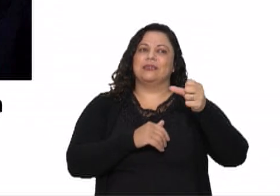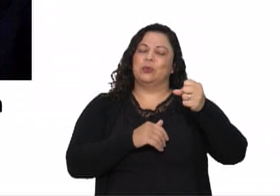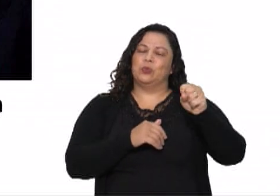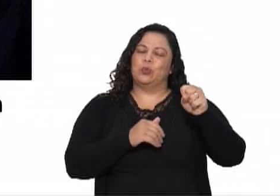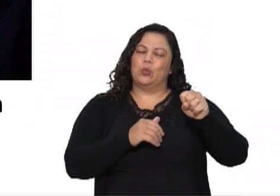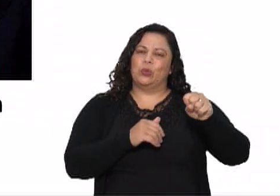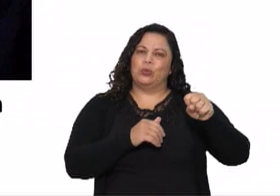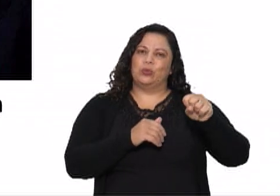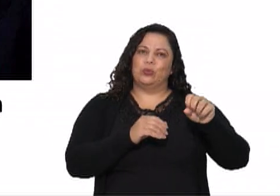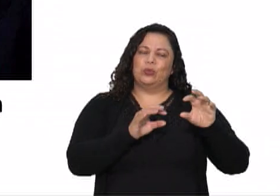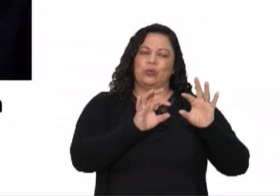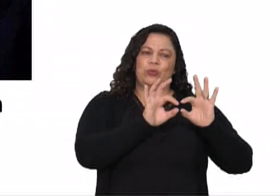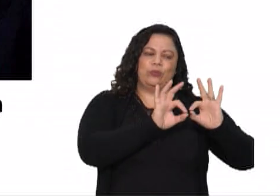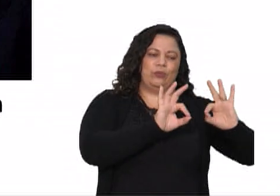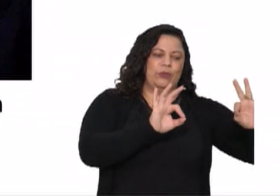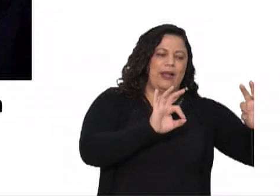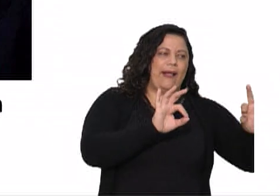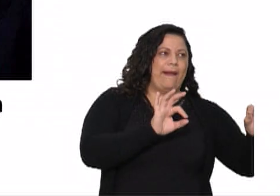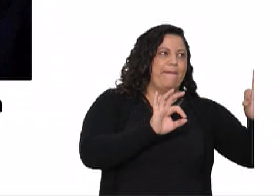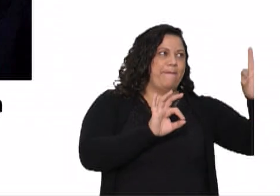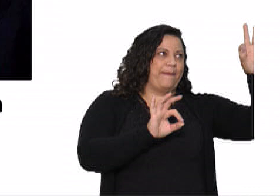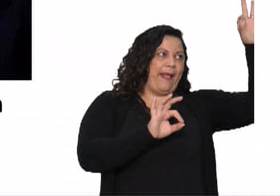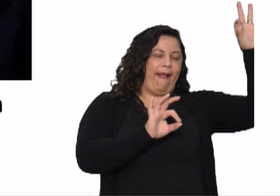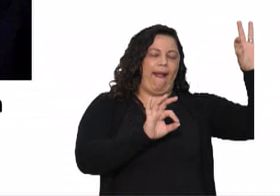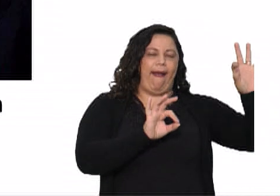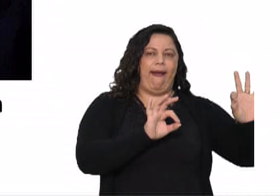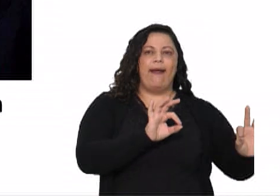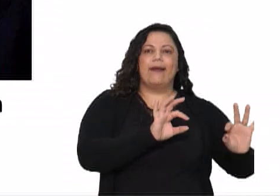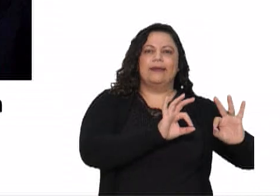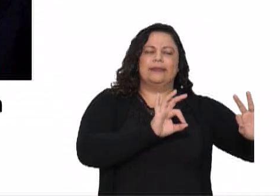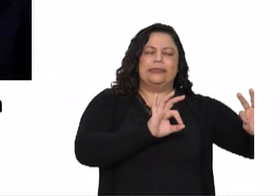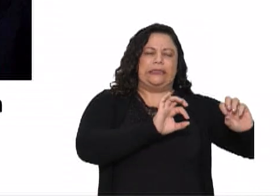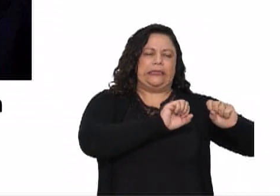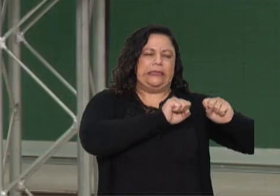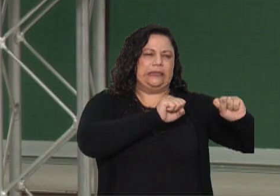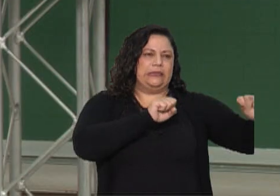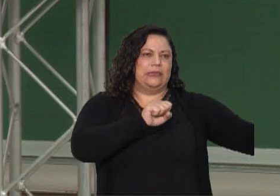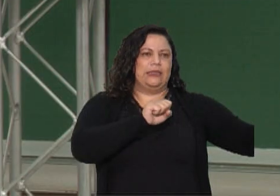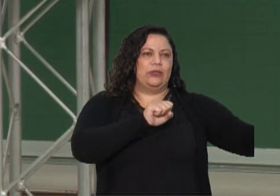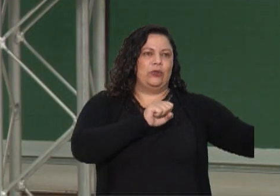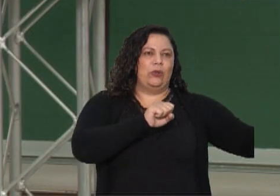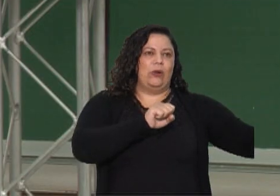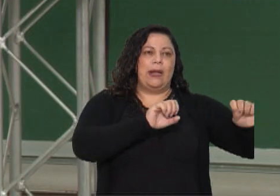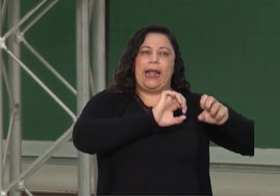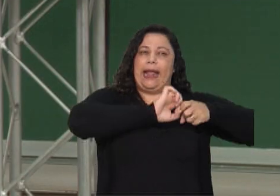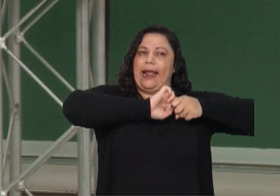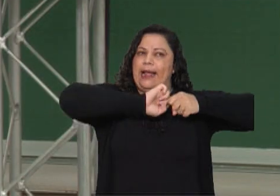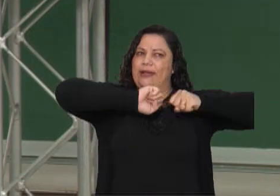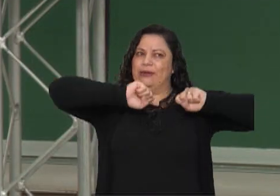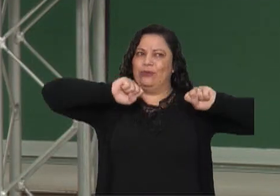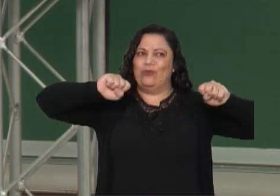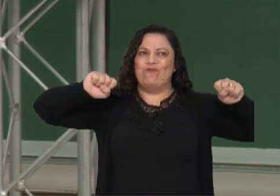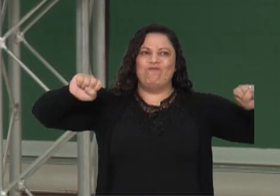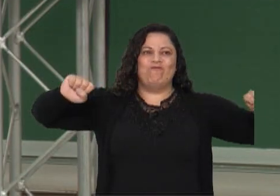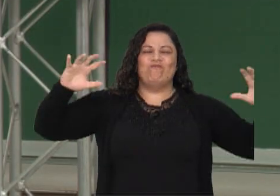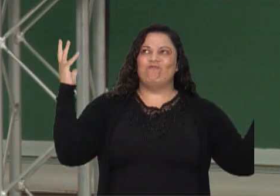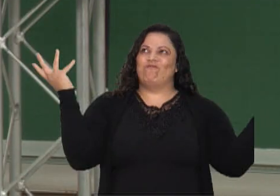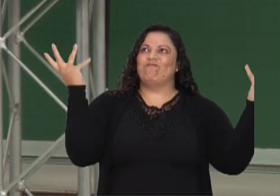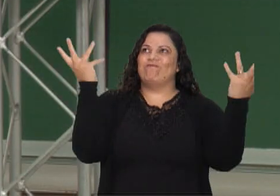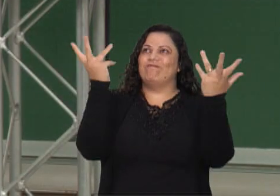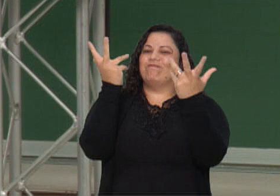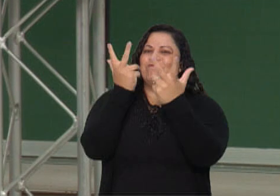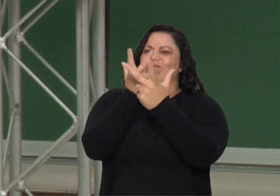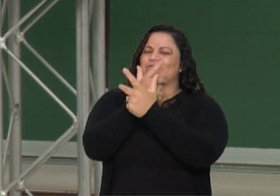10,38. Então, pessoal, são enormes, certo? Vamos pensar aí que é